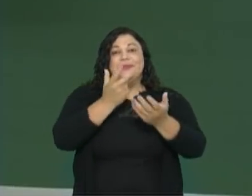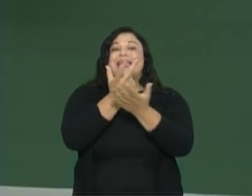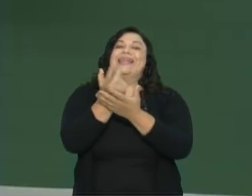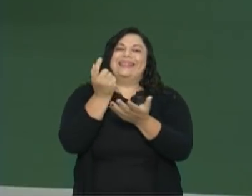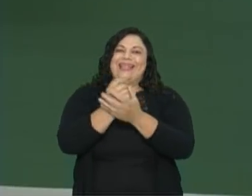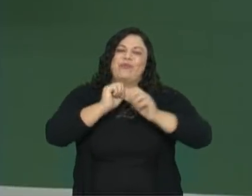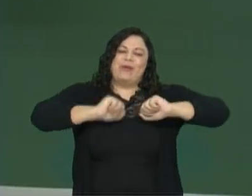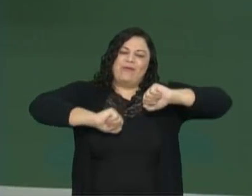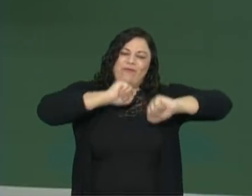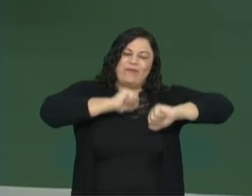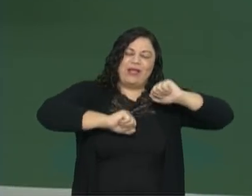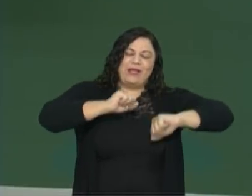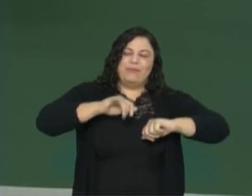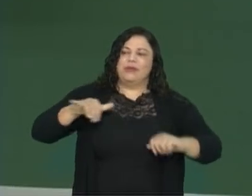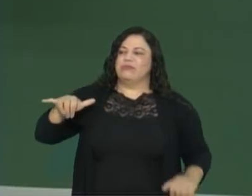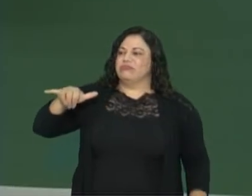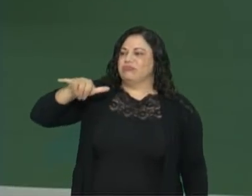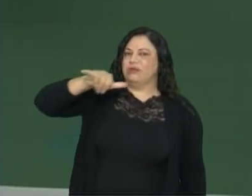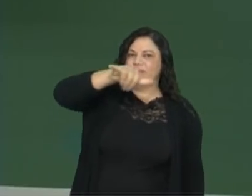sai daquela mina. Só por isso.